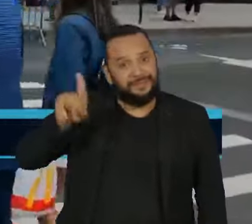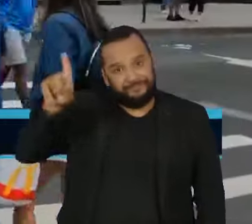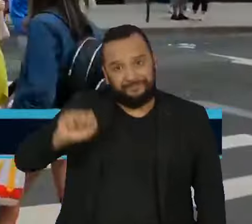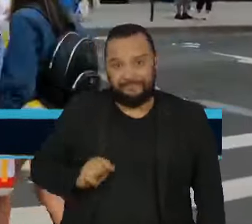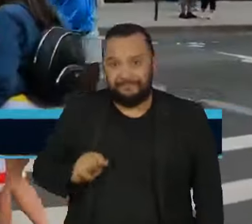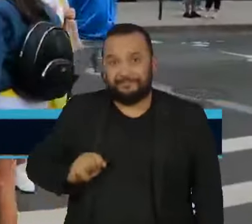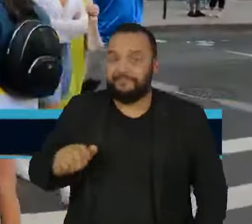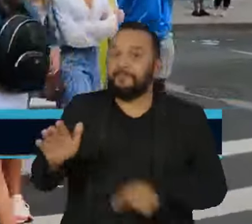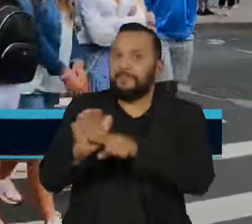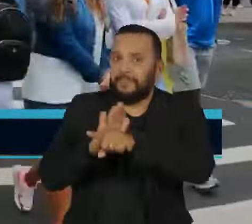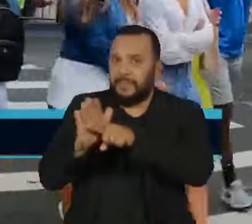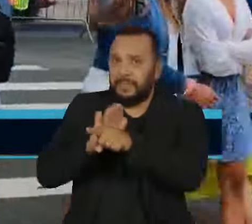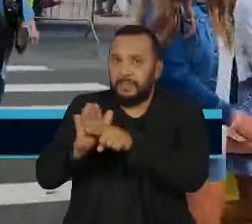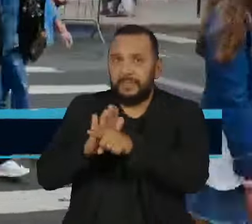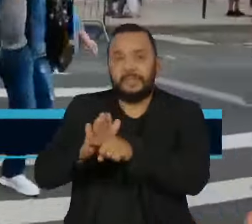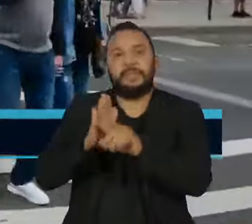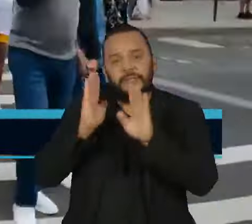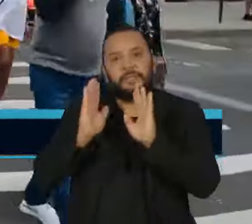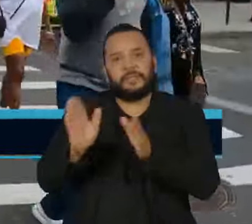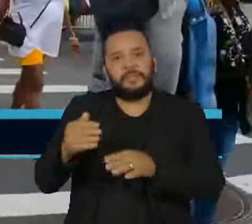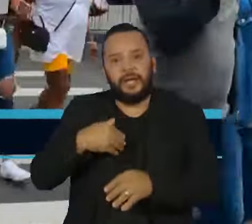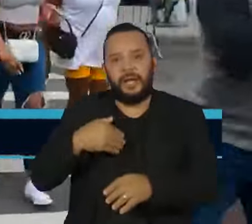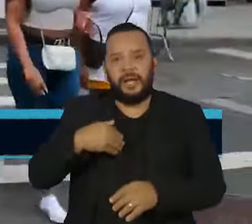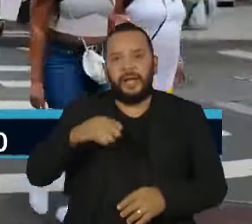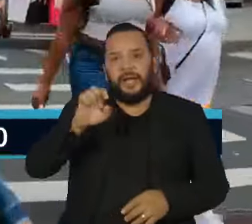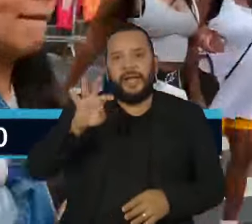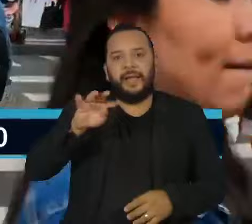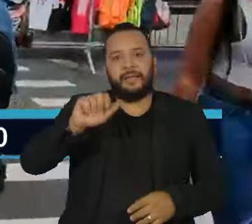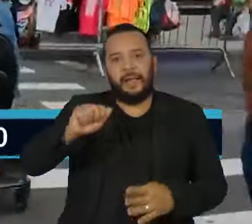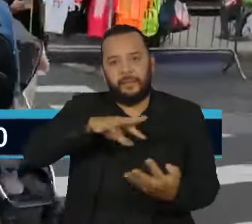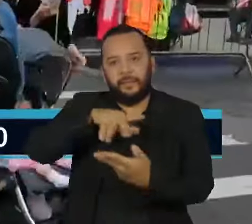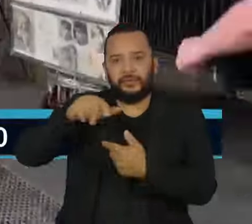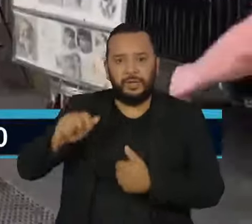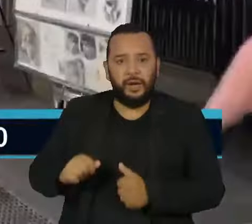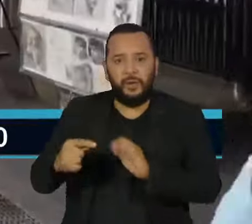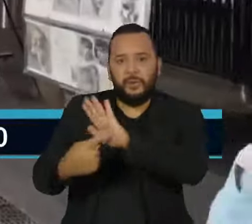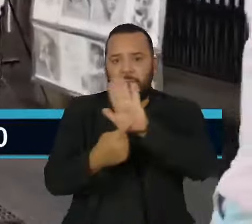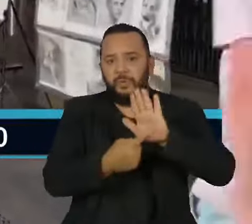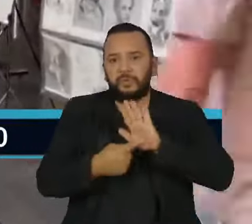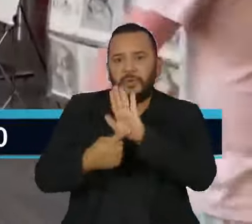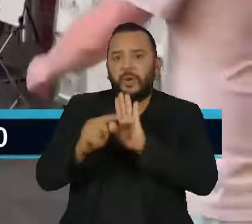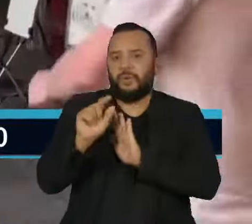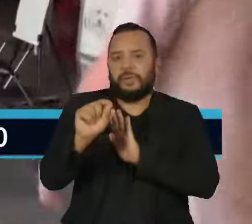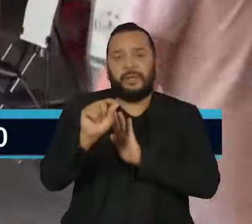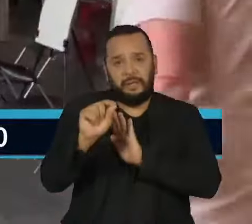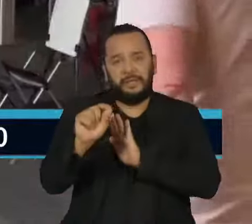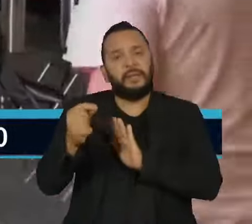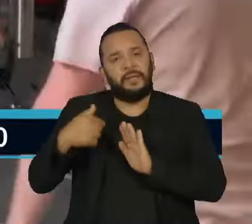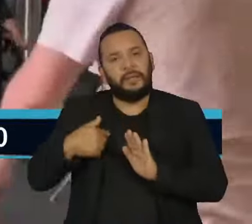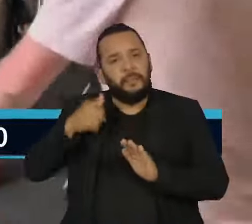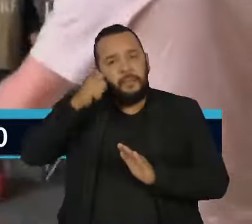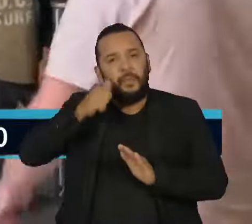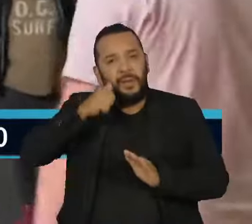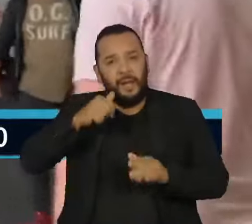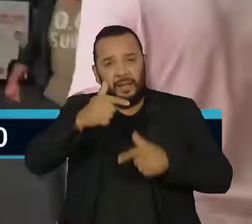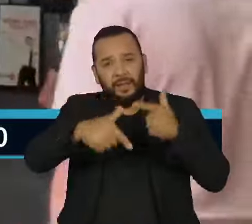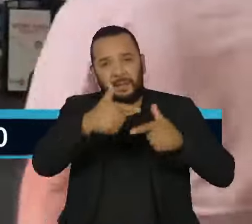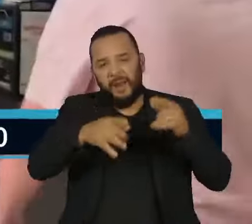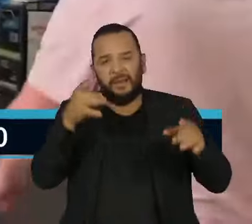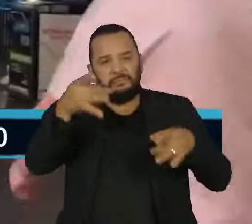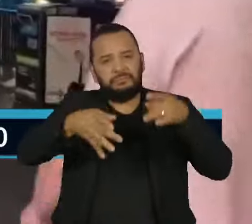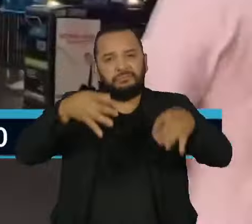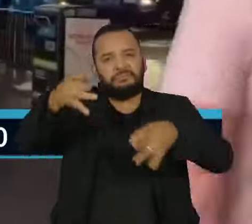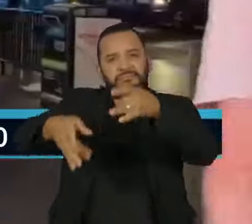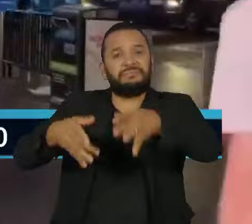O dado é da empresa de mobilidade ECA Internacional, que apontou ainda que a saída dessas profissionais do mercado de